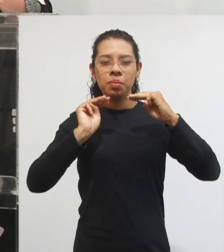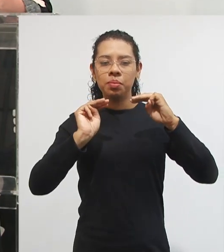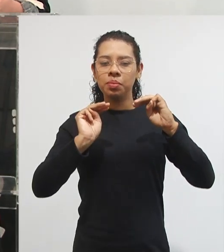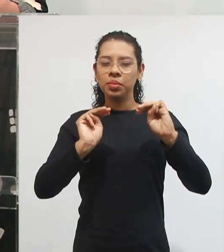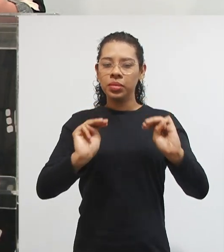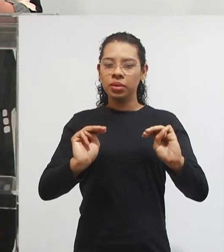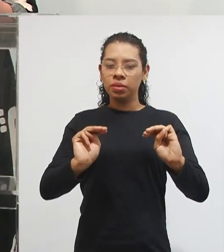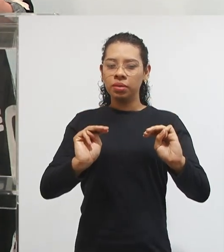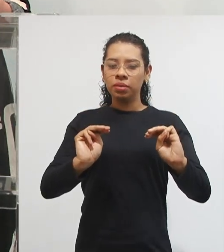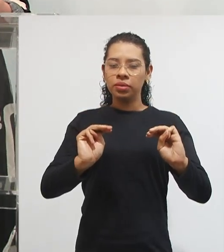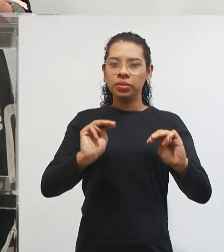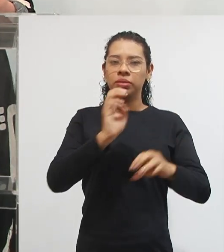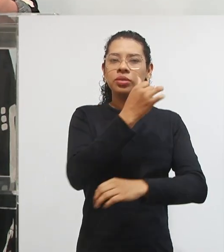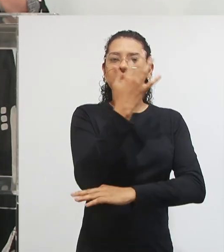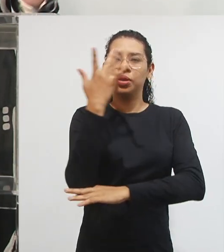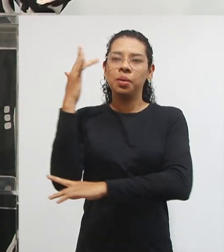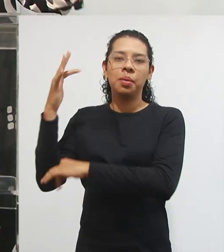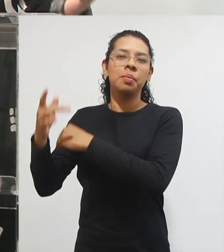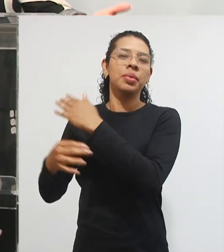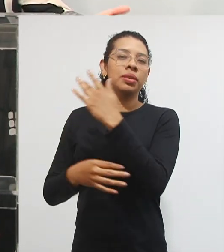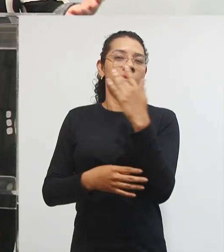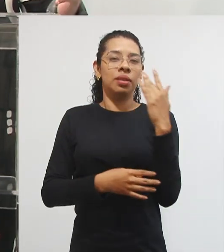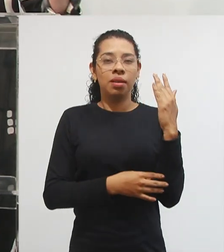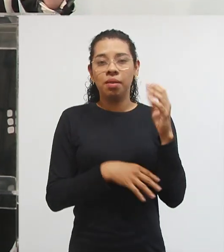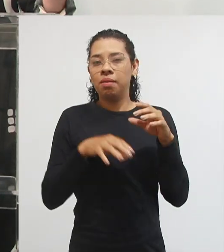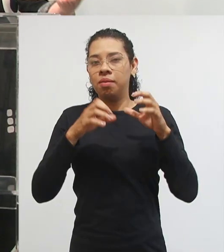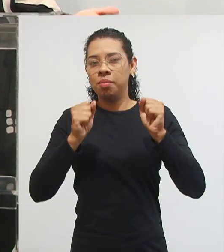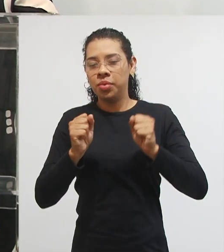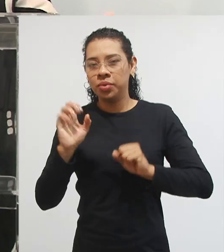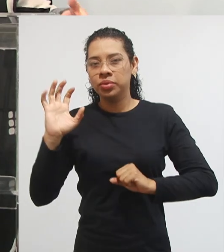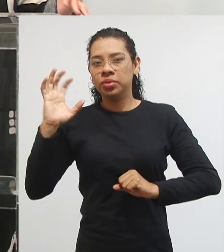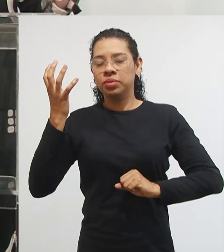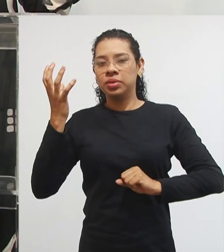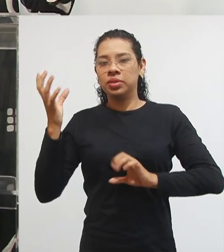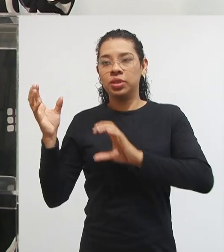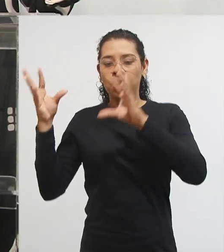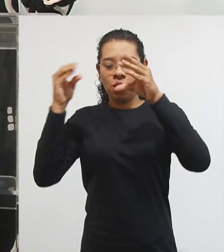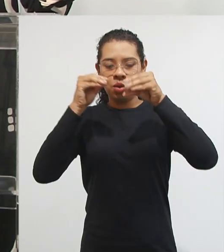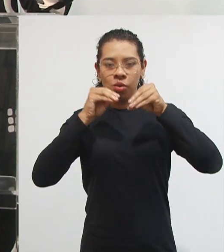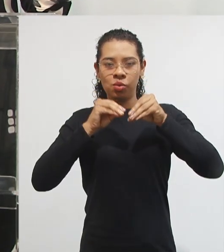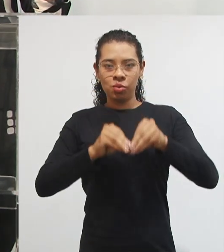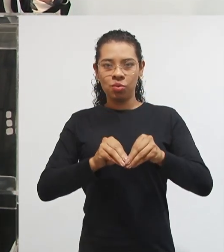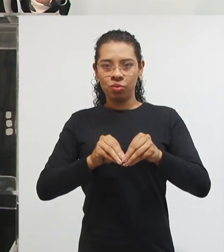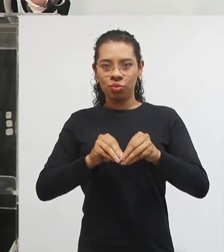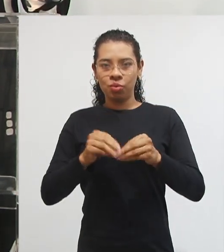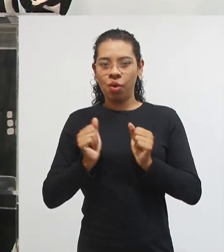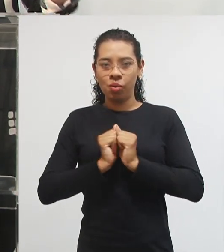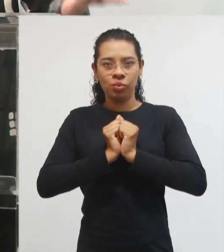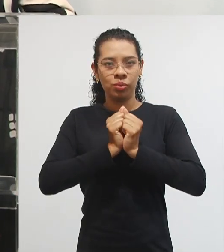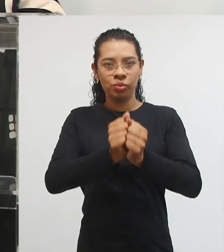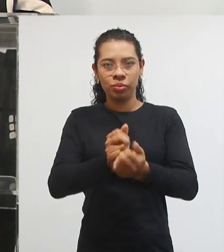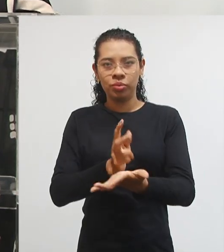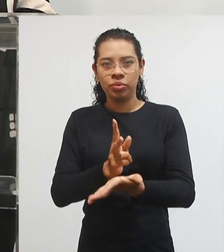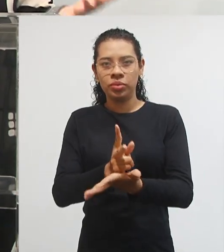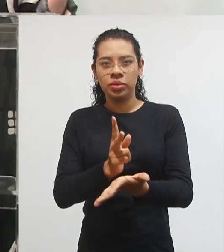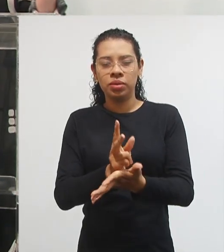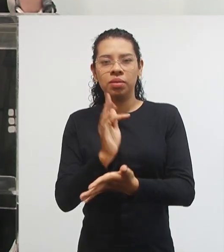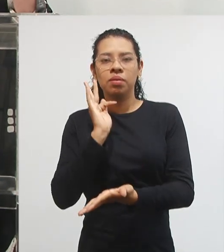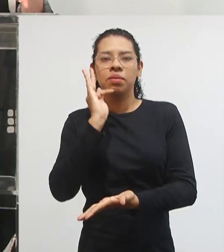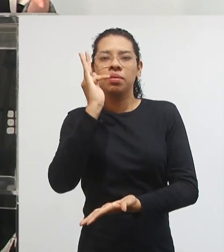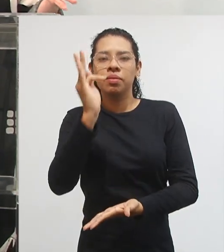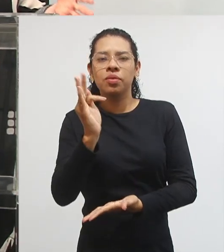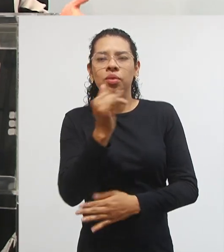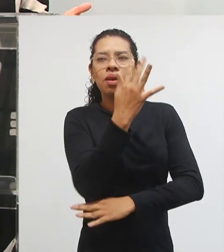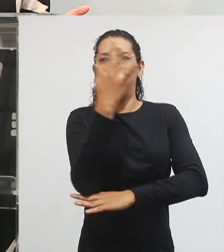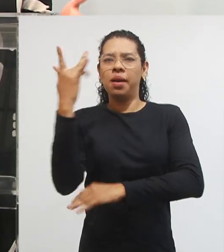pode promover a preservação de um parque natural, ou então um reflorestamento. Ela pode